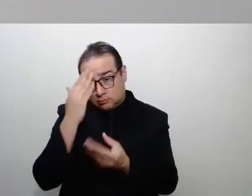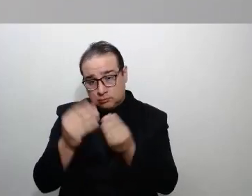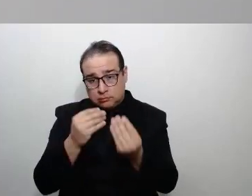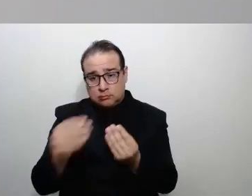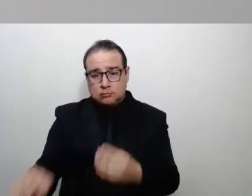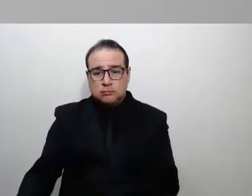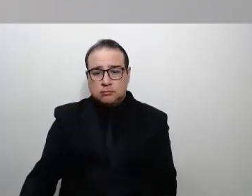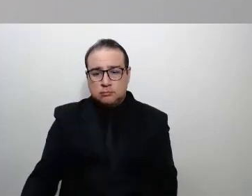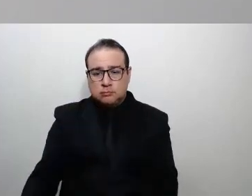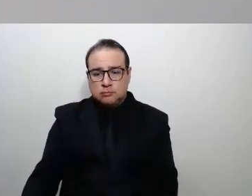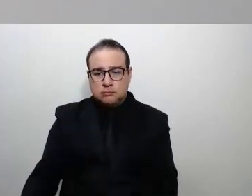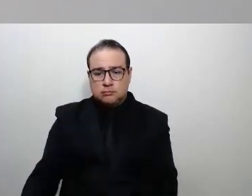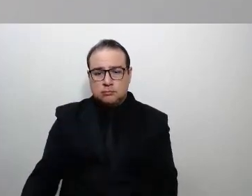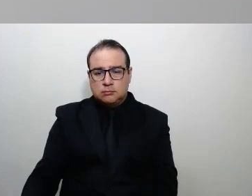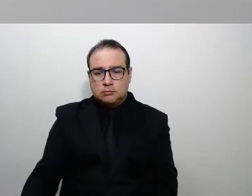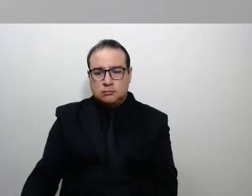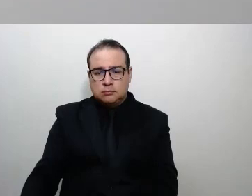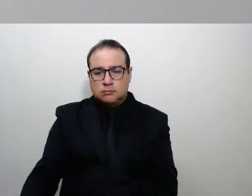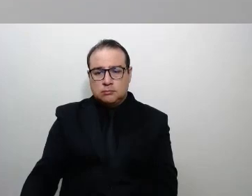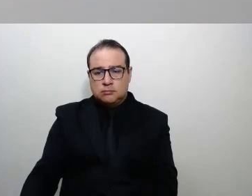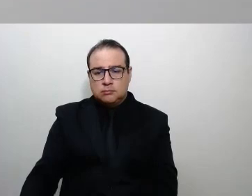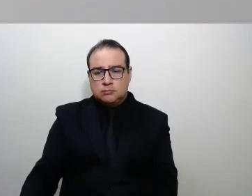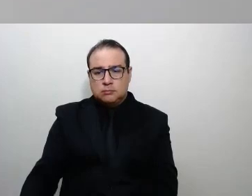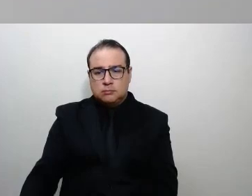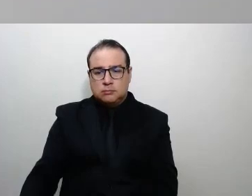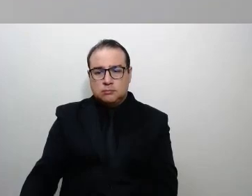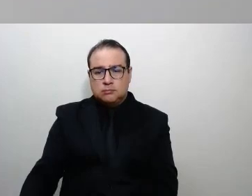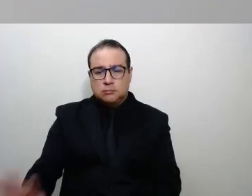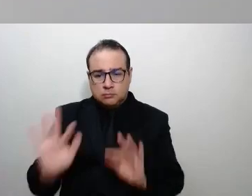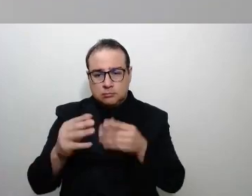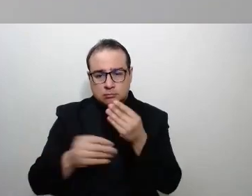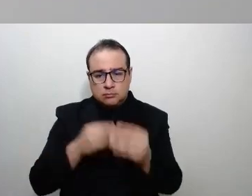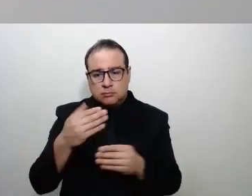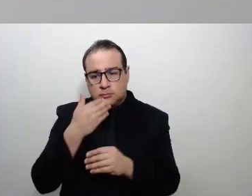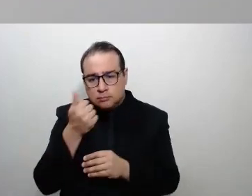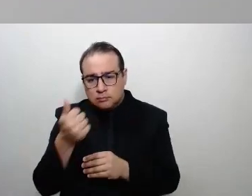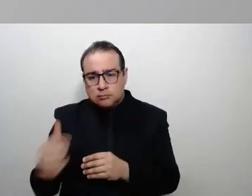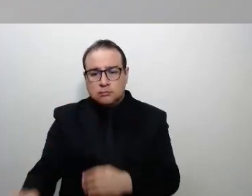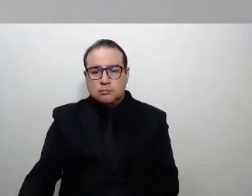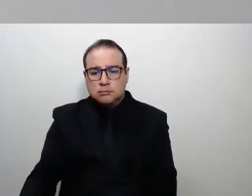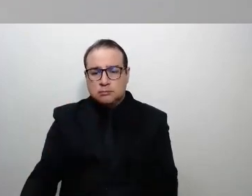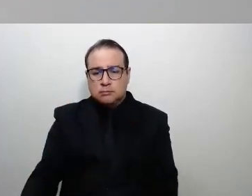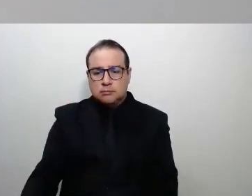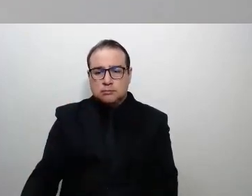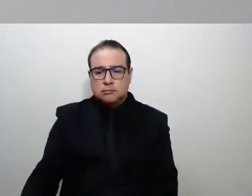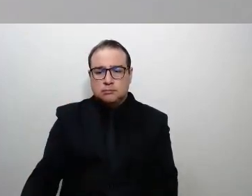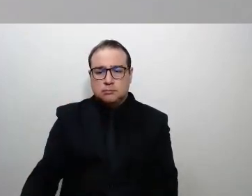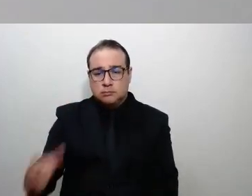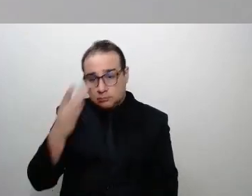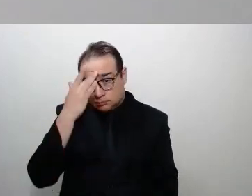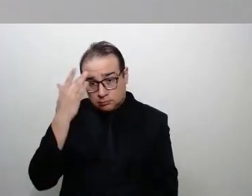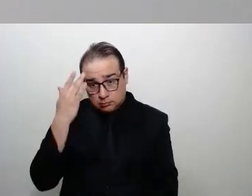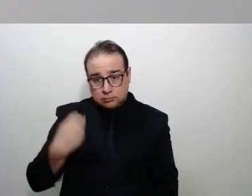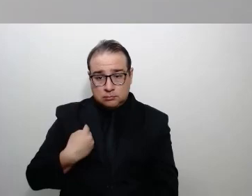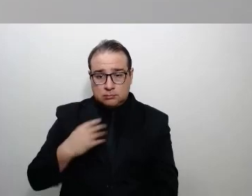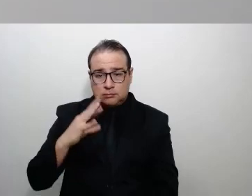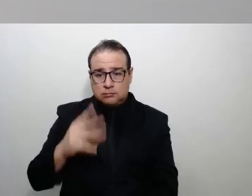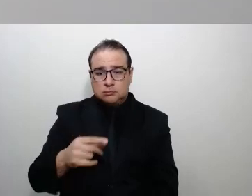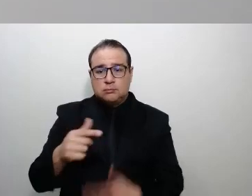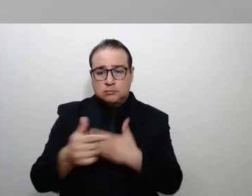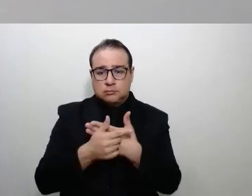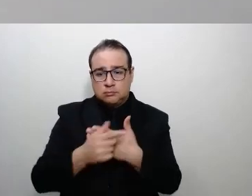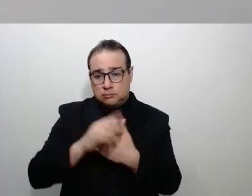com a sempre com essa finalidade melhorar a vida do usuário que é nosso papel